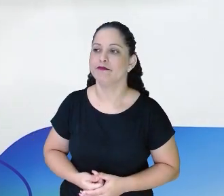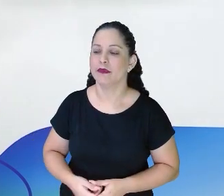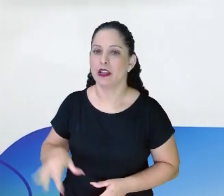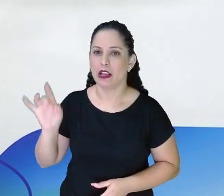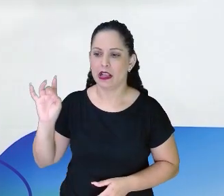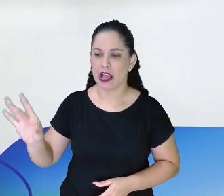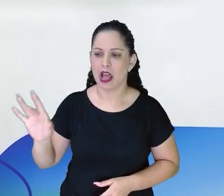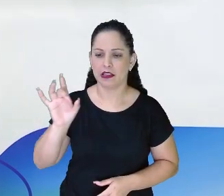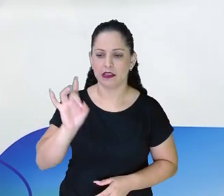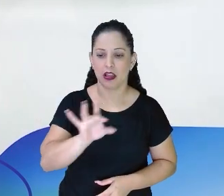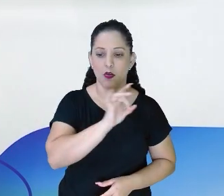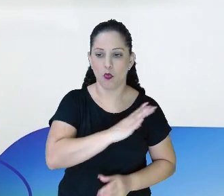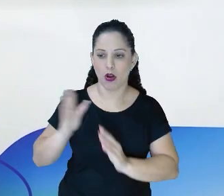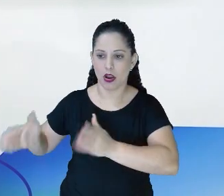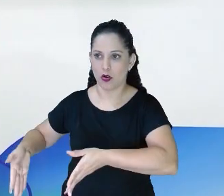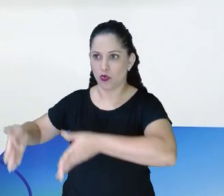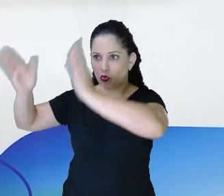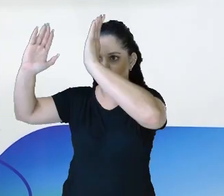estante ficarão